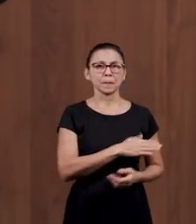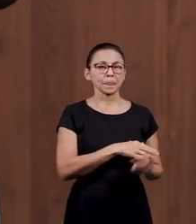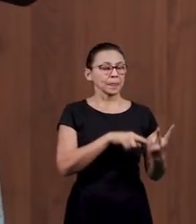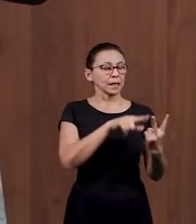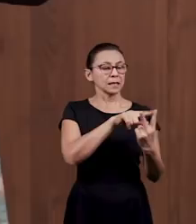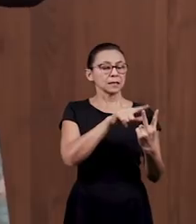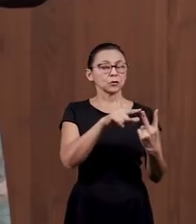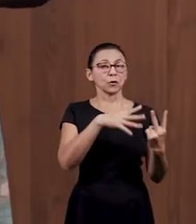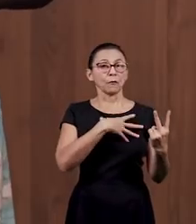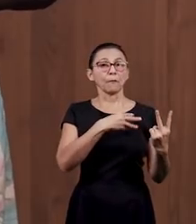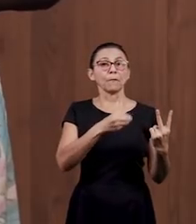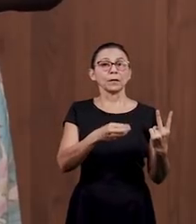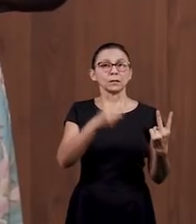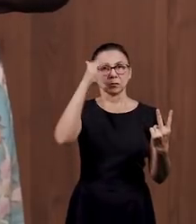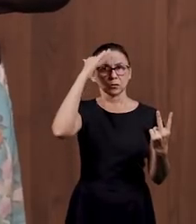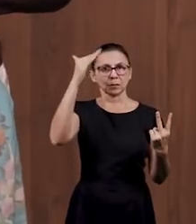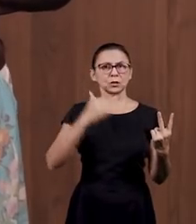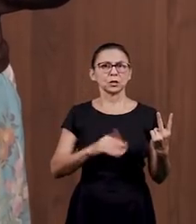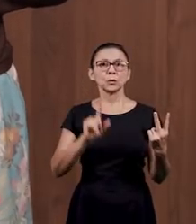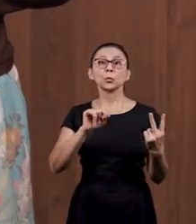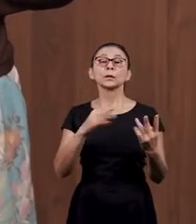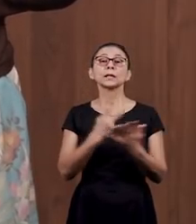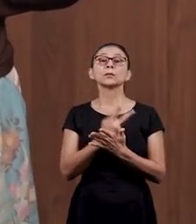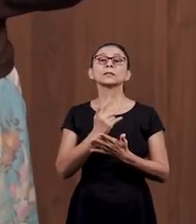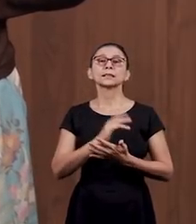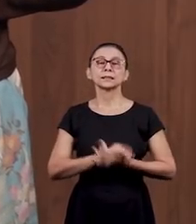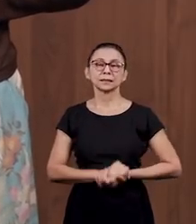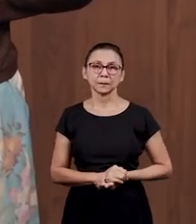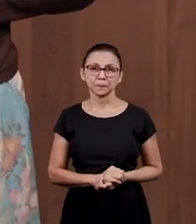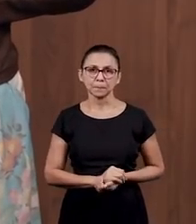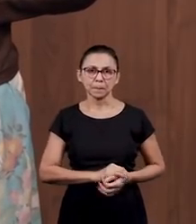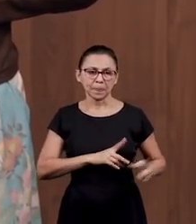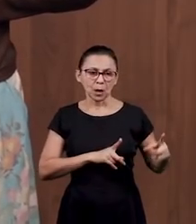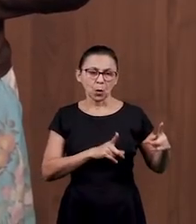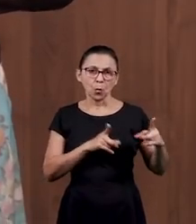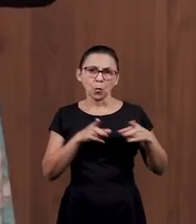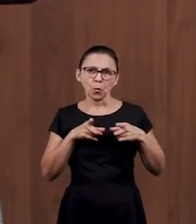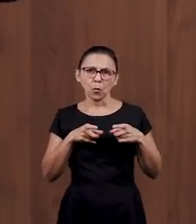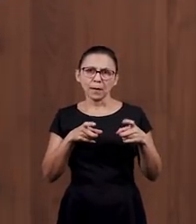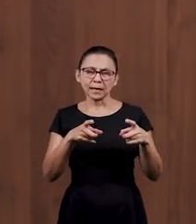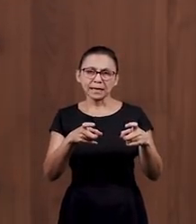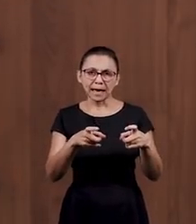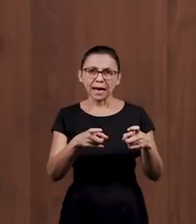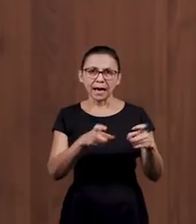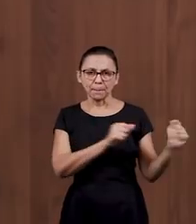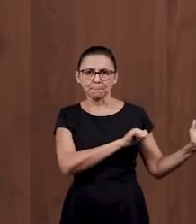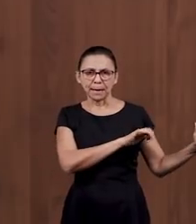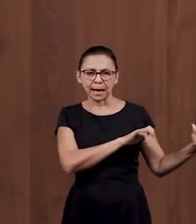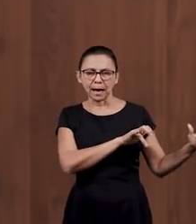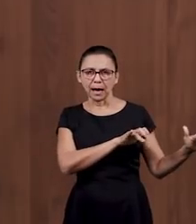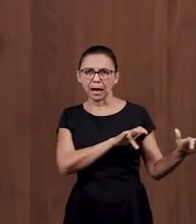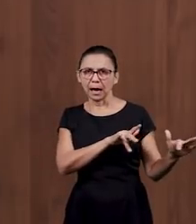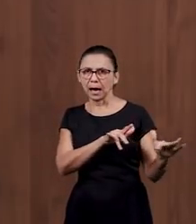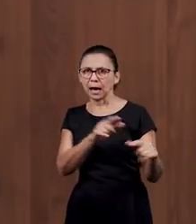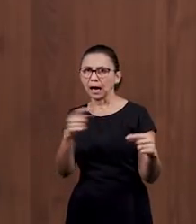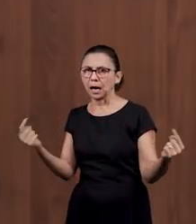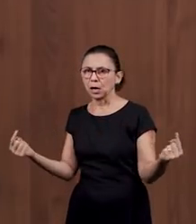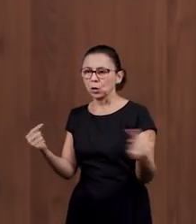uma guerra e os filisteus vieram contra o povo de Israel. E quando Ofni e